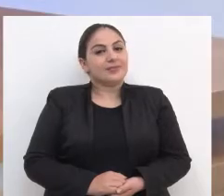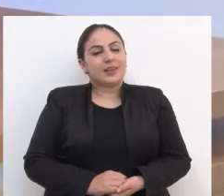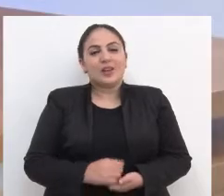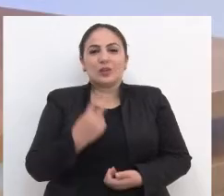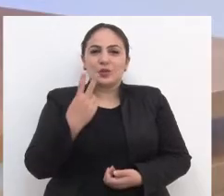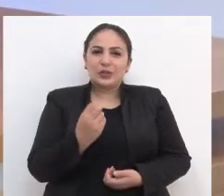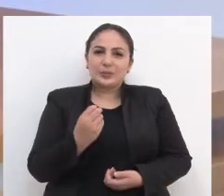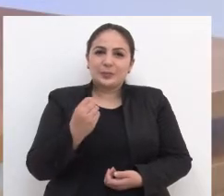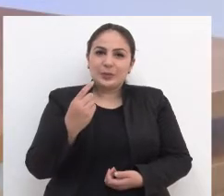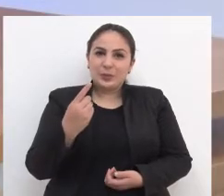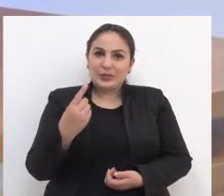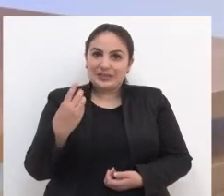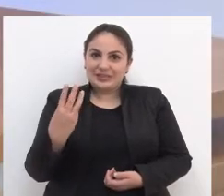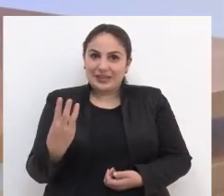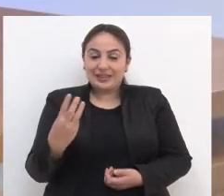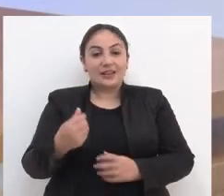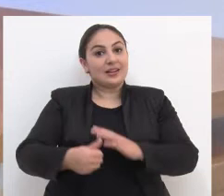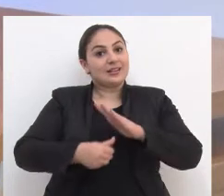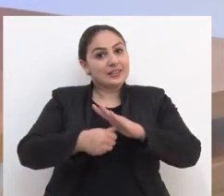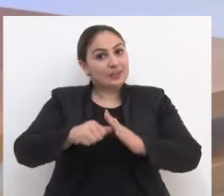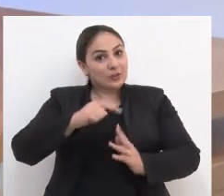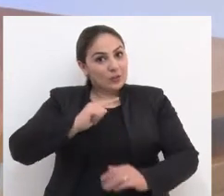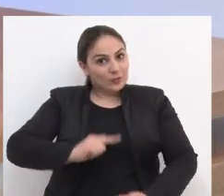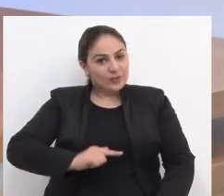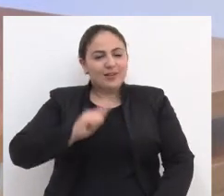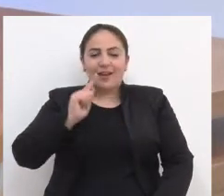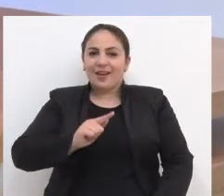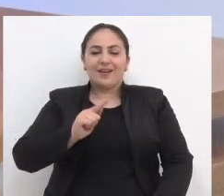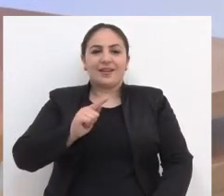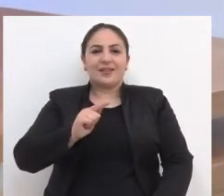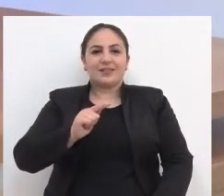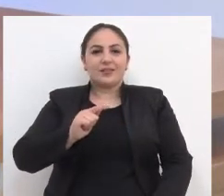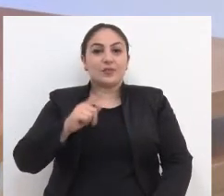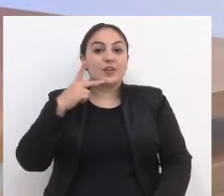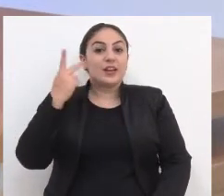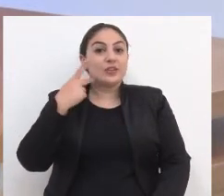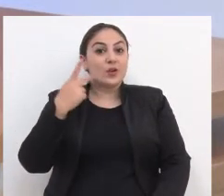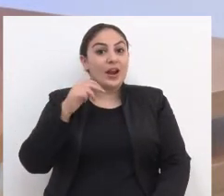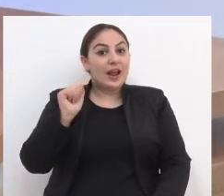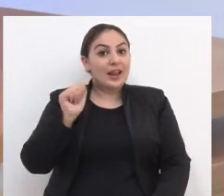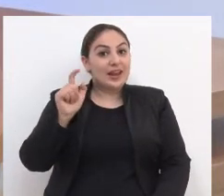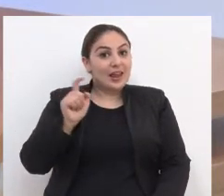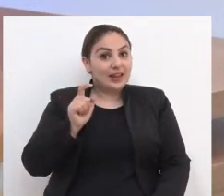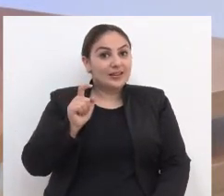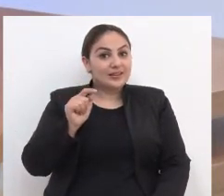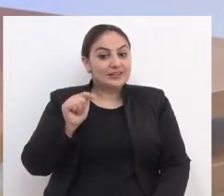Desde 2013, a liderança do governo é exercida pelo vereador Alex